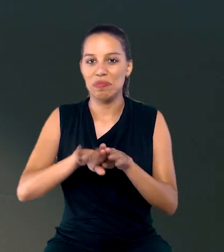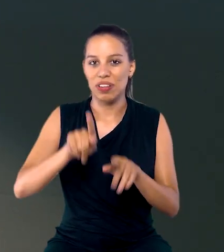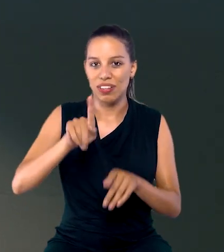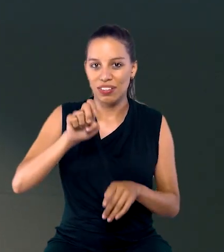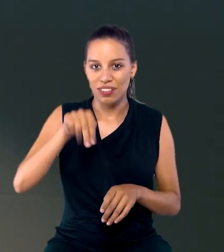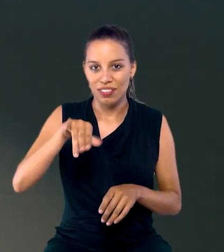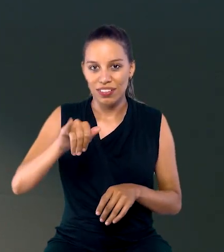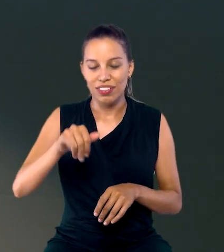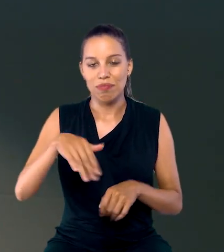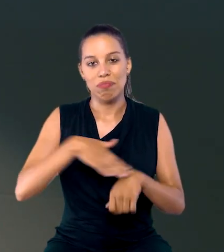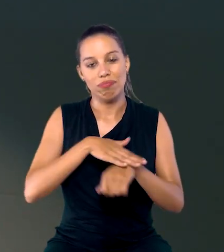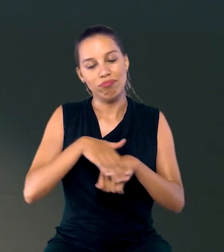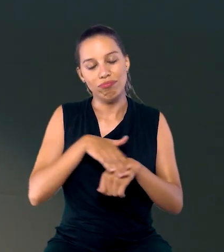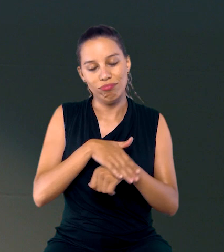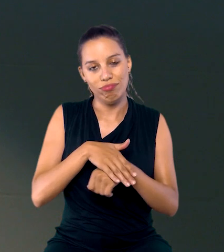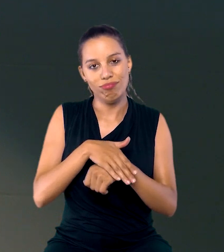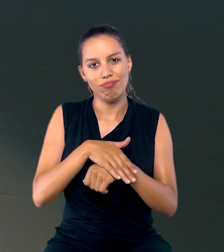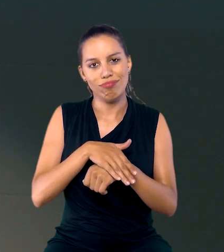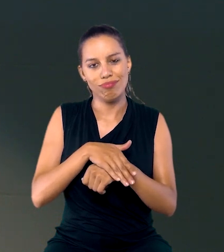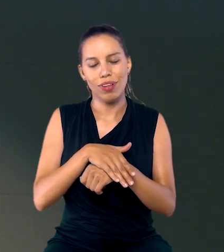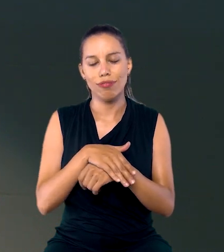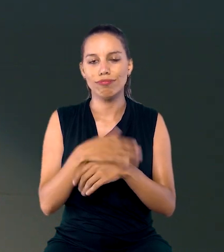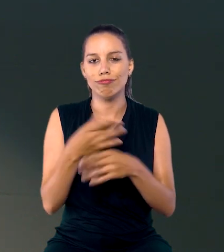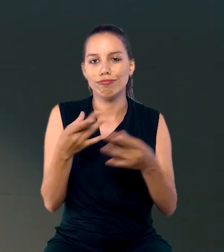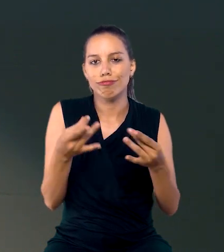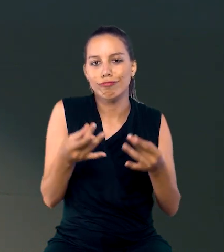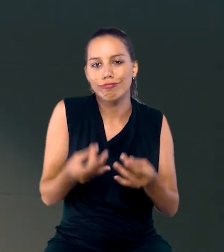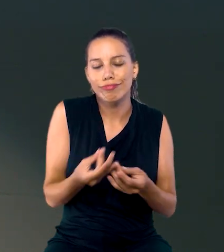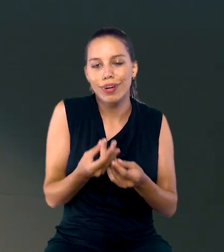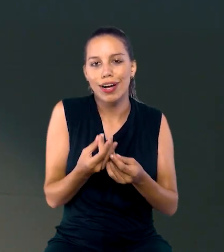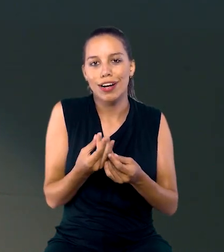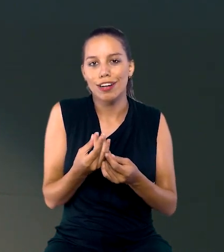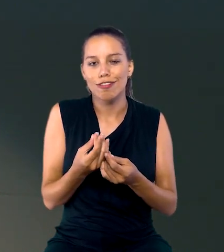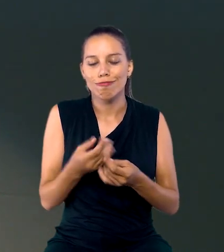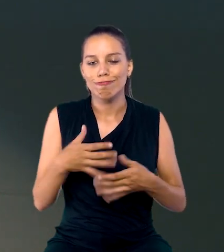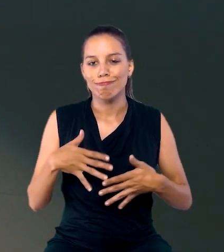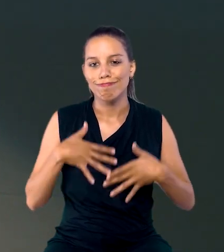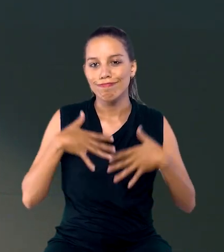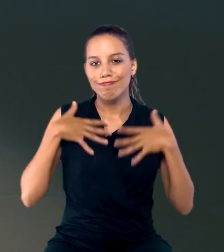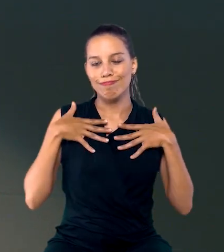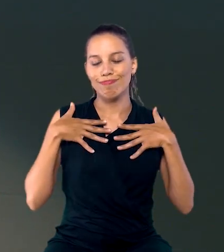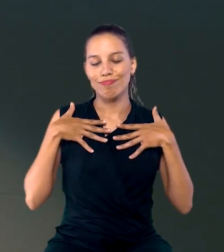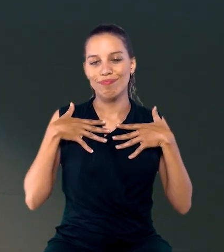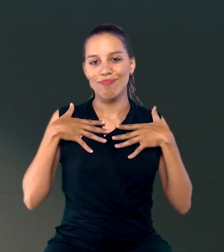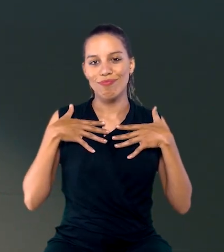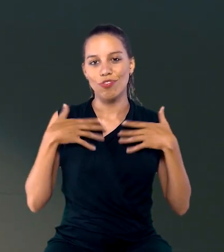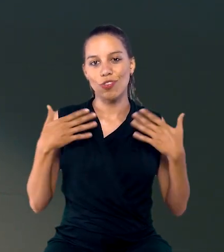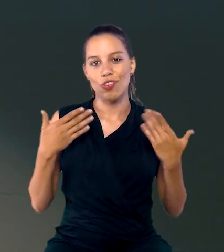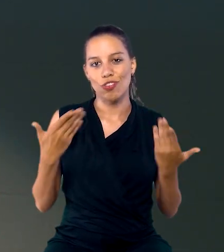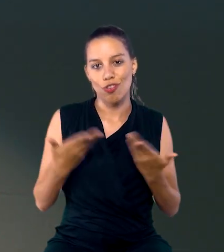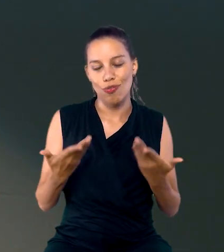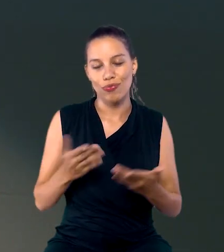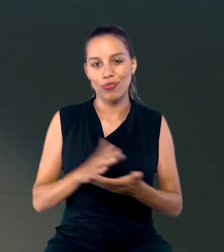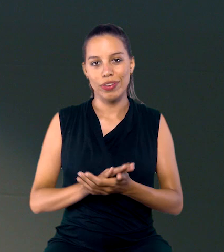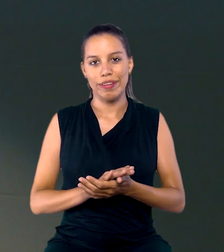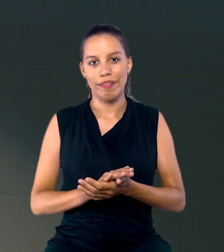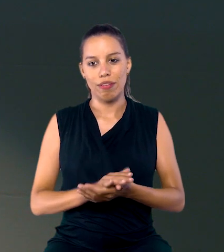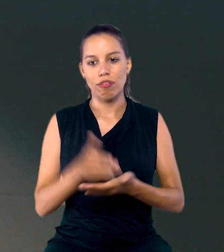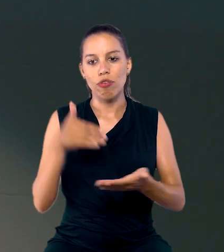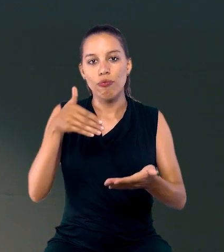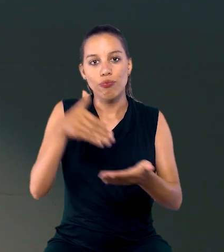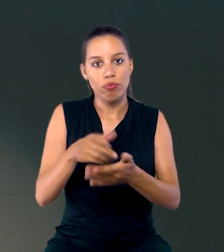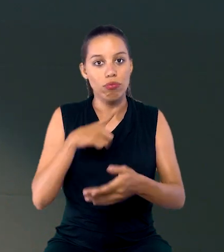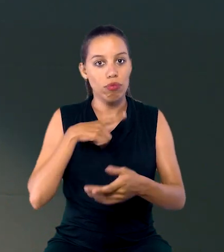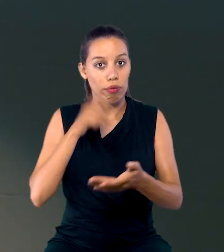Nunes por essa conversa sensível e inspiradora de hoje. E lembramos que ao final do